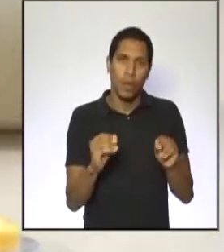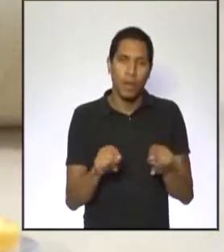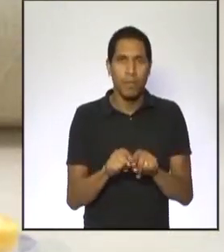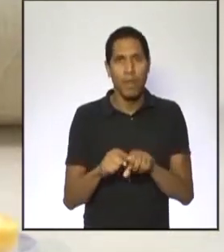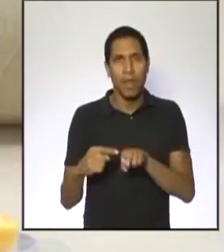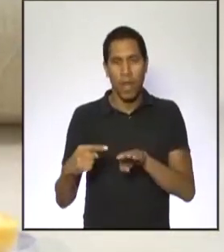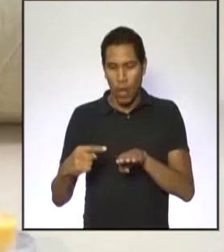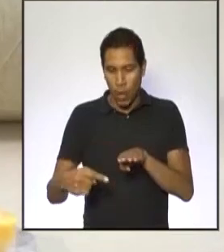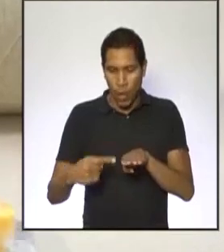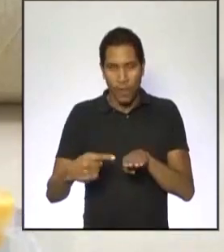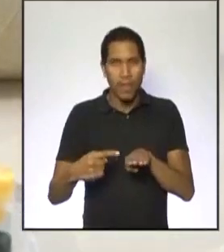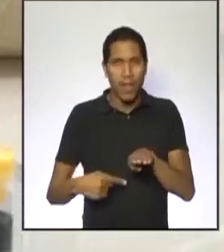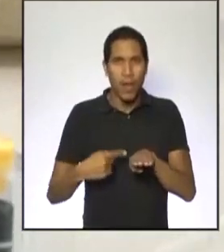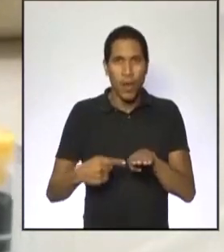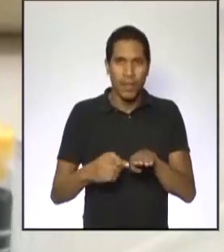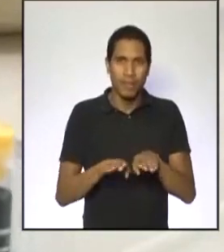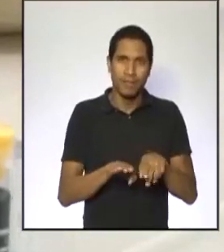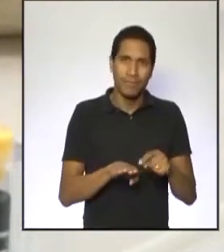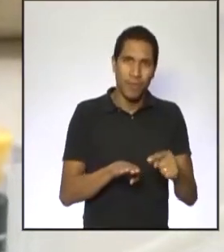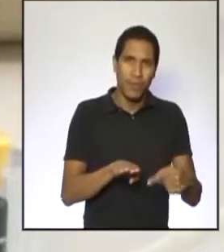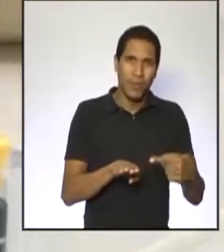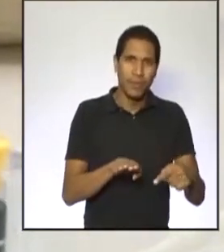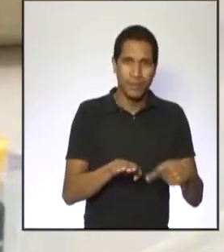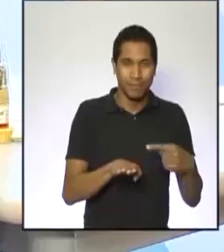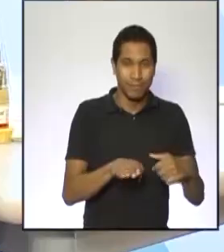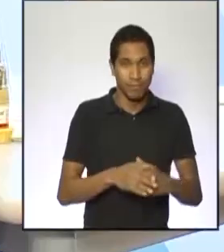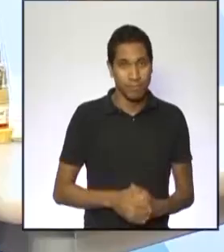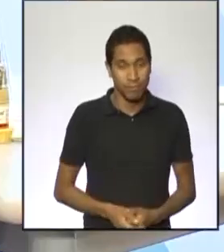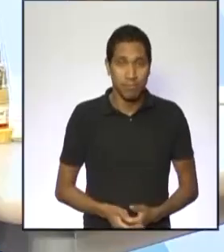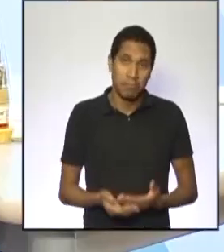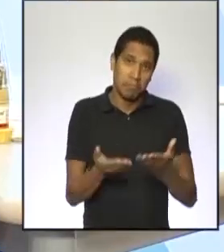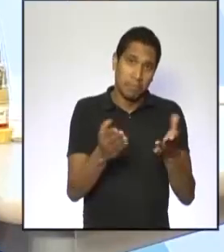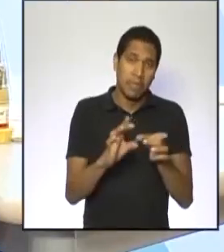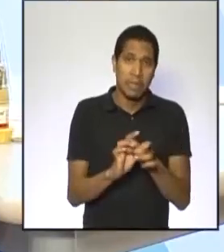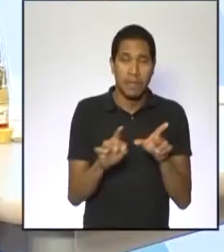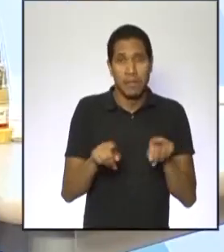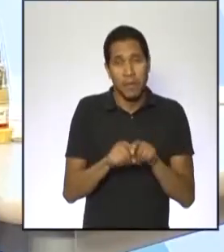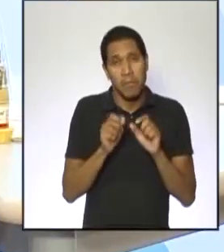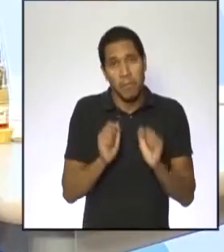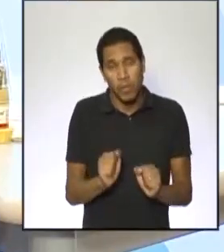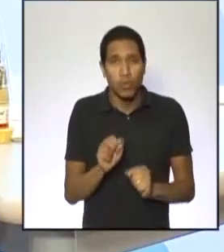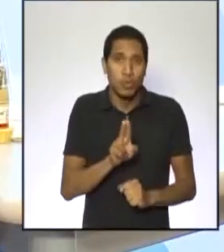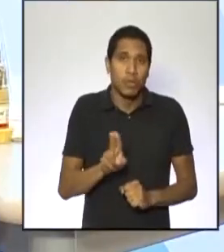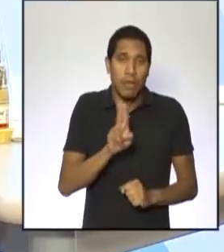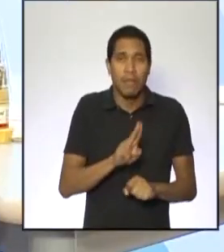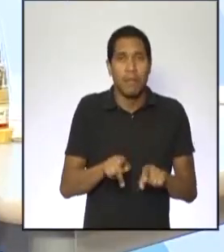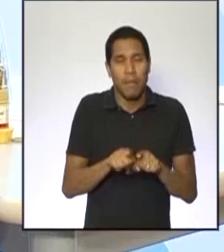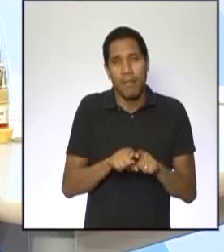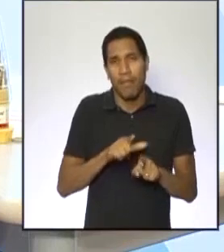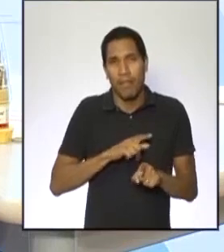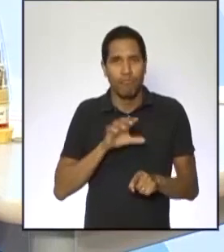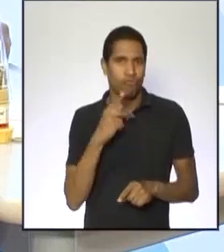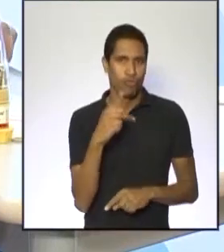rodinhas. E vocês também podem personalizar depois essas tampinhas. Tudo bem?